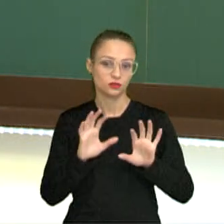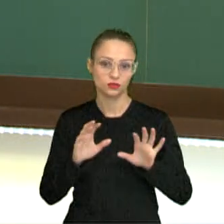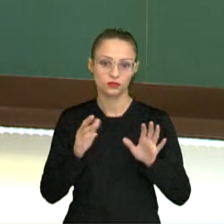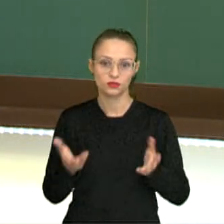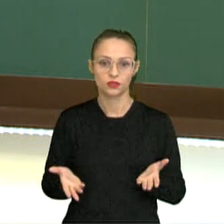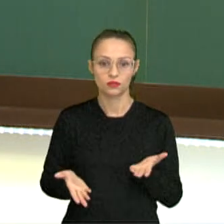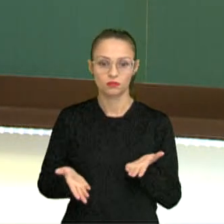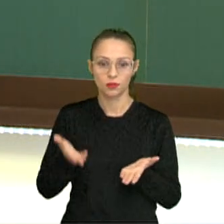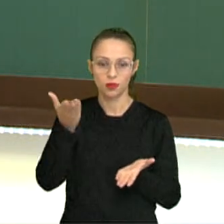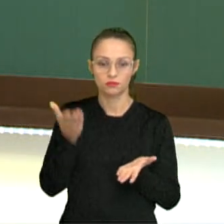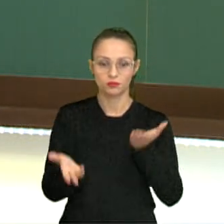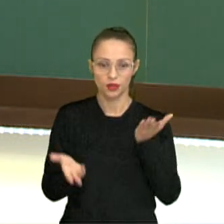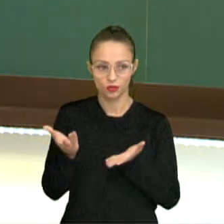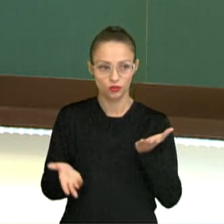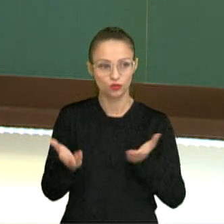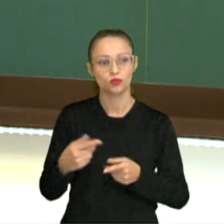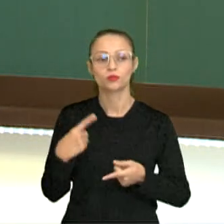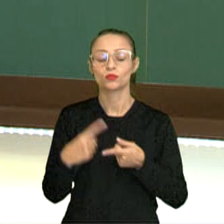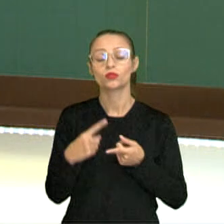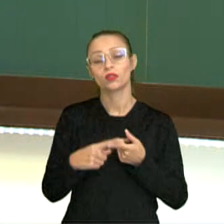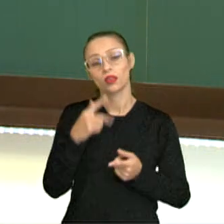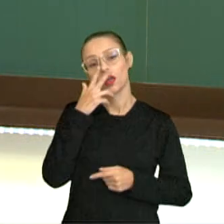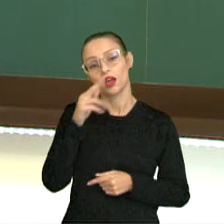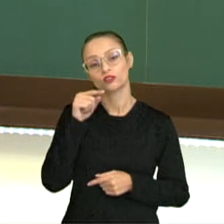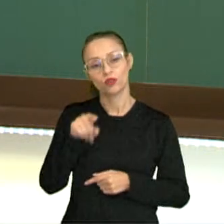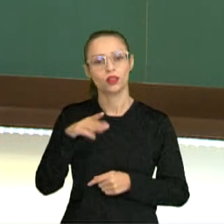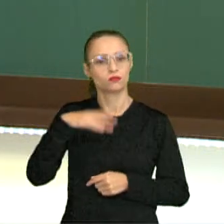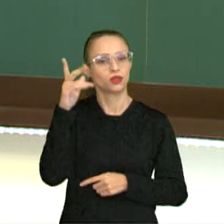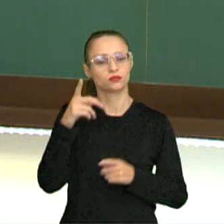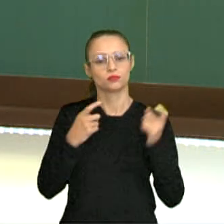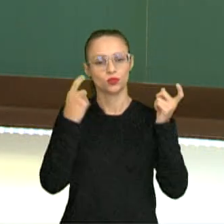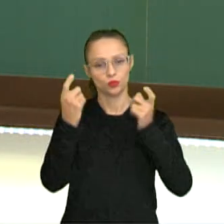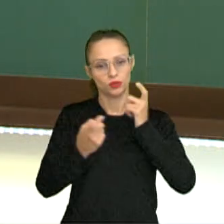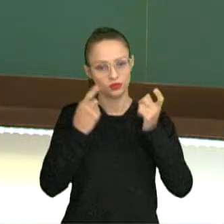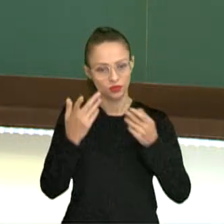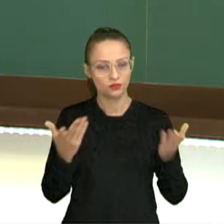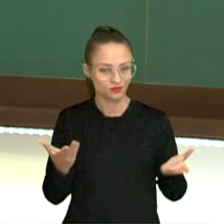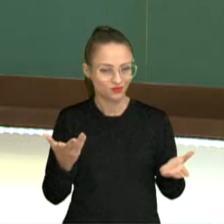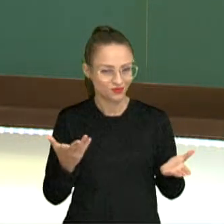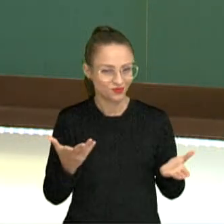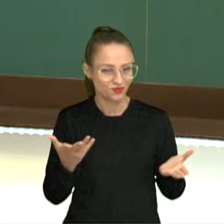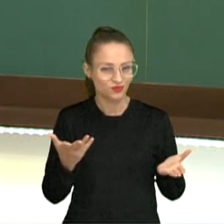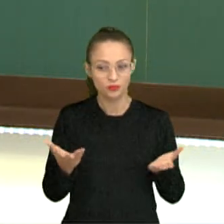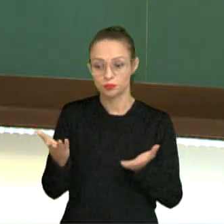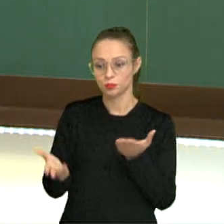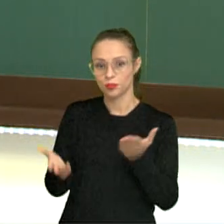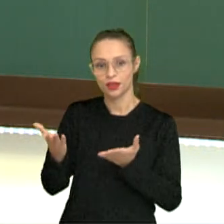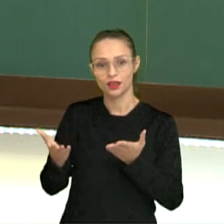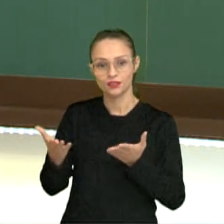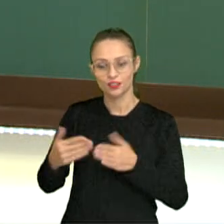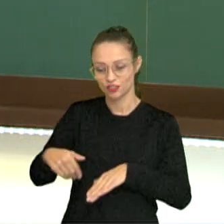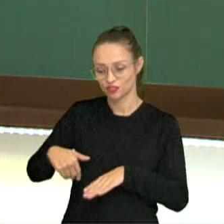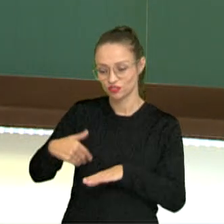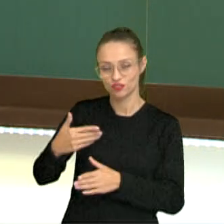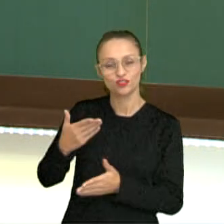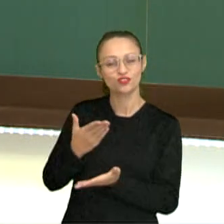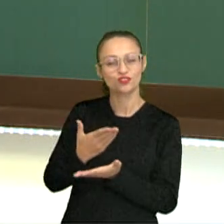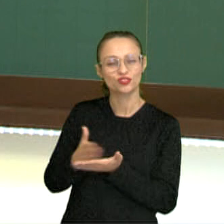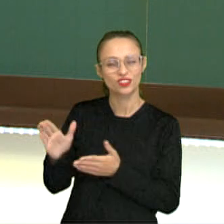seu peso, já que considera a sua maior preocupação, né? A gente geralmente quando vai se pesar, a gente tira até o sapato,